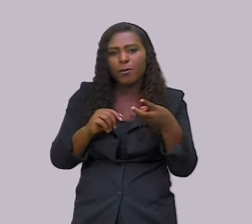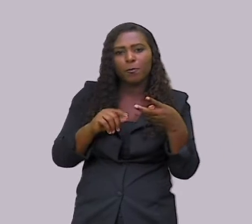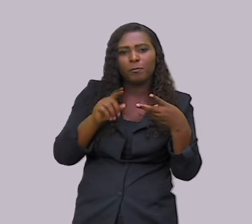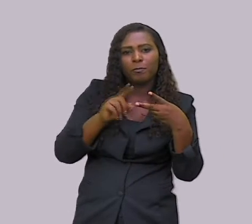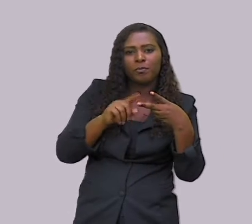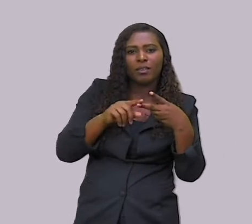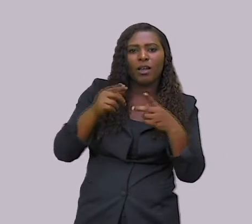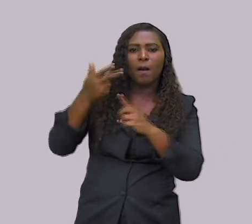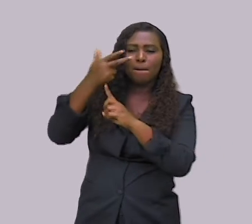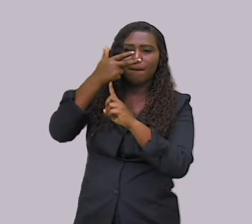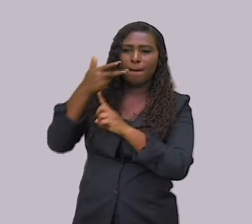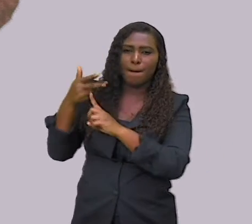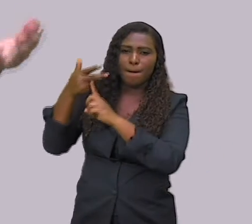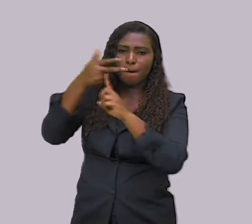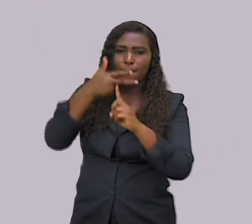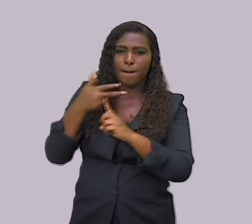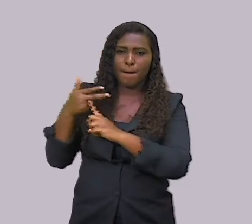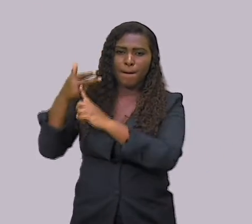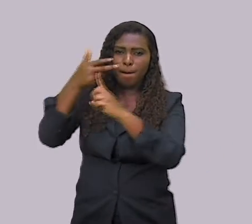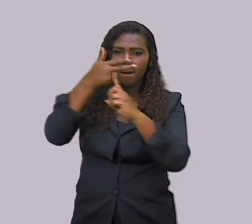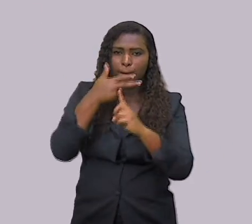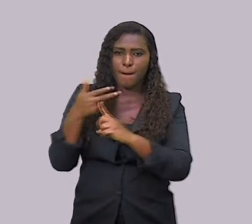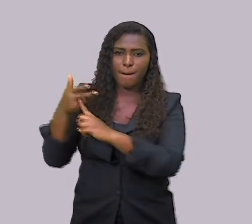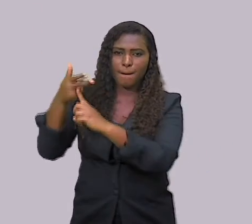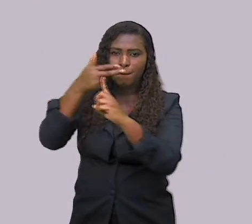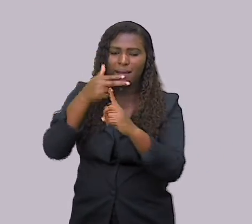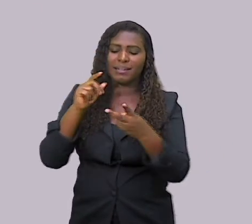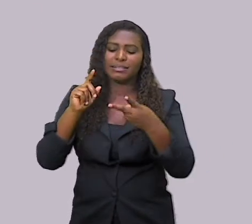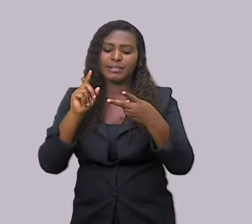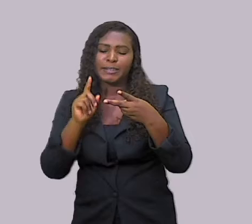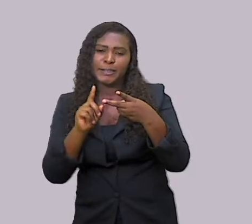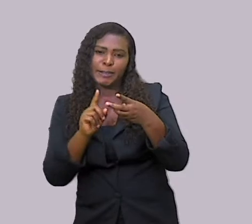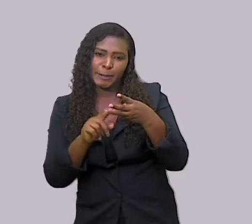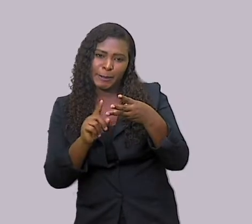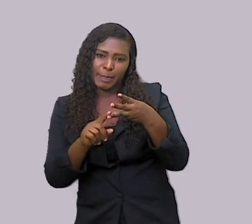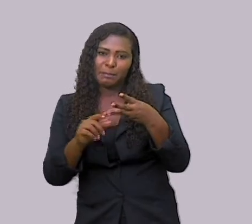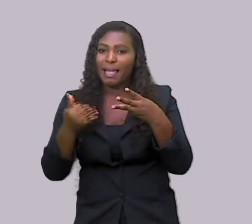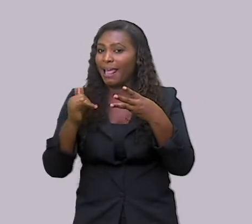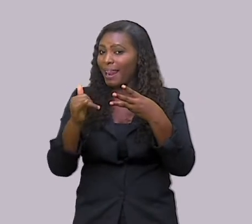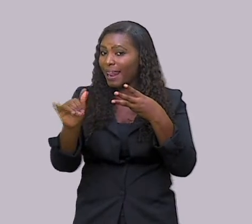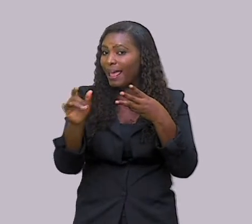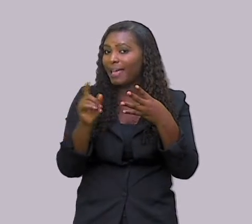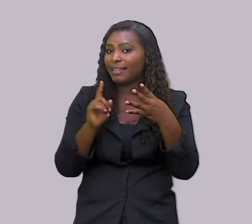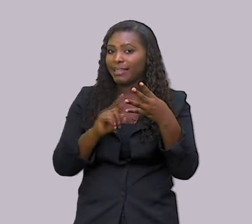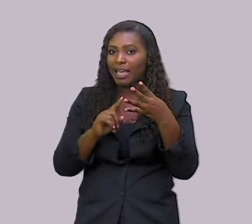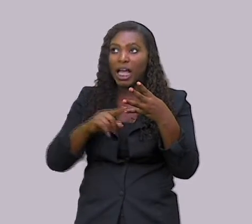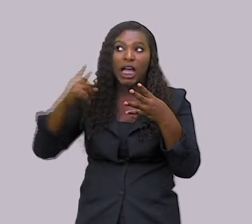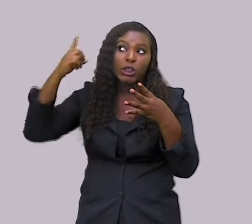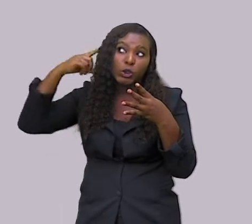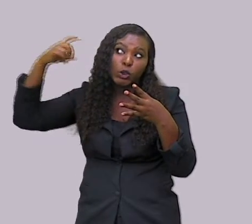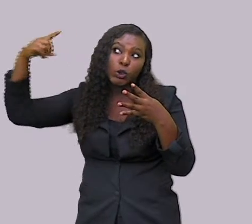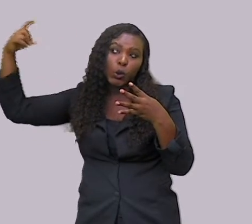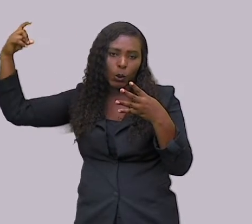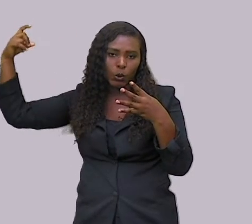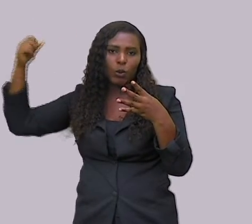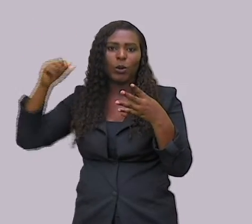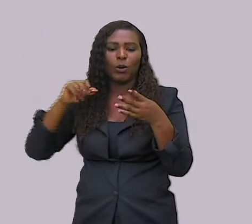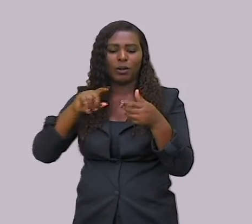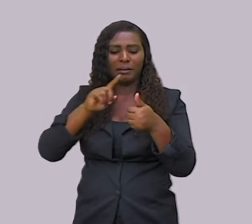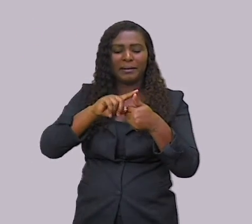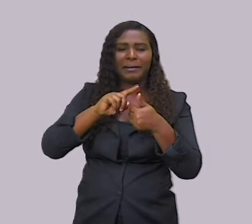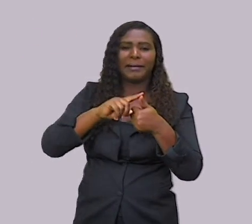energia elétrica, a energia eólica, a sonora, a luminosa, a energia